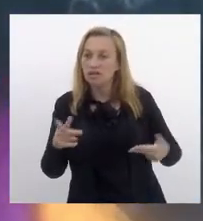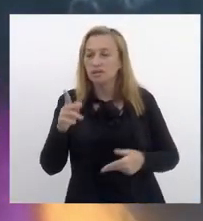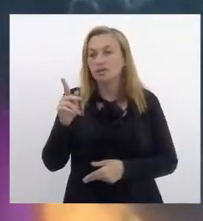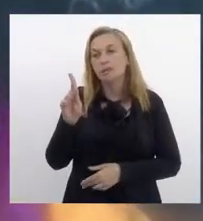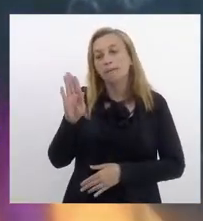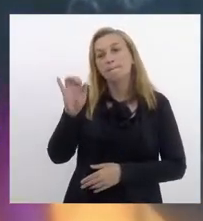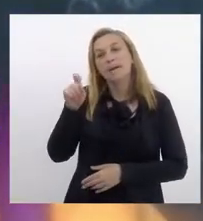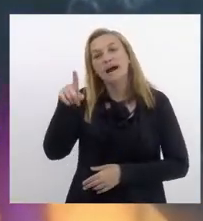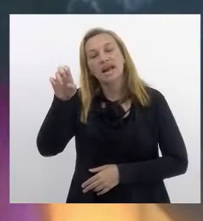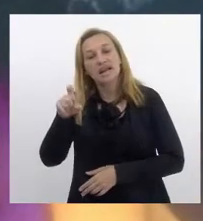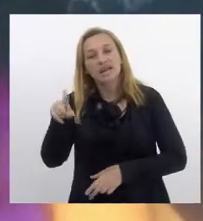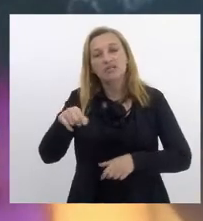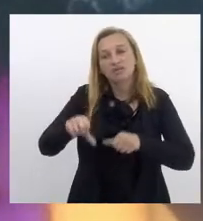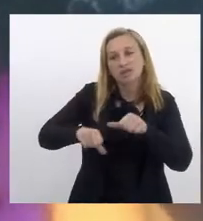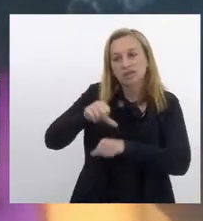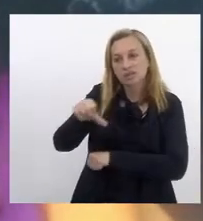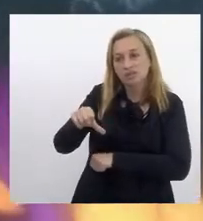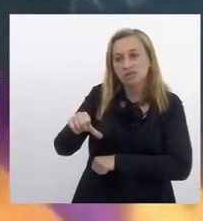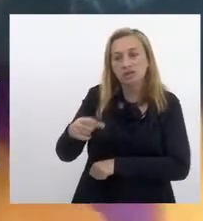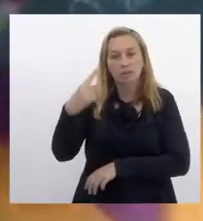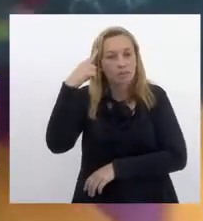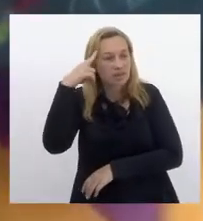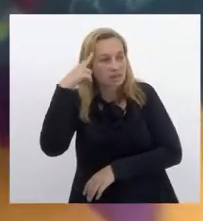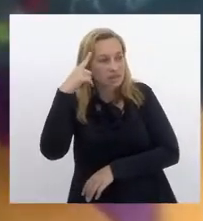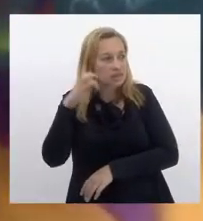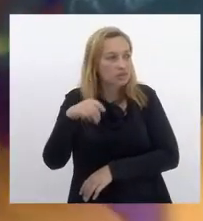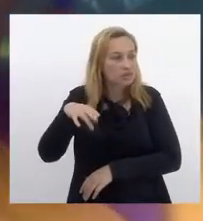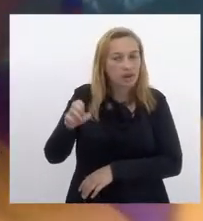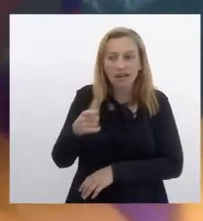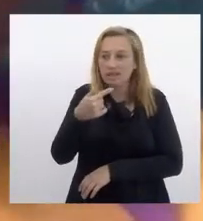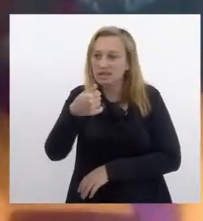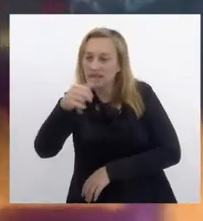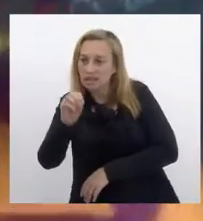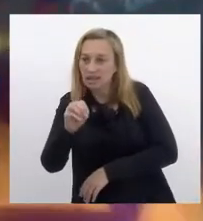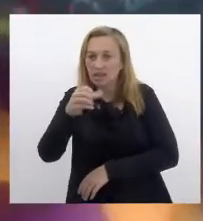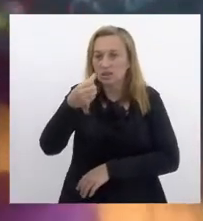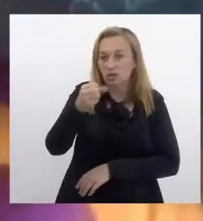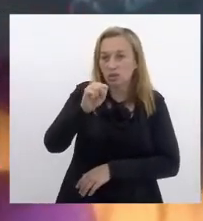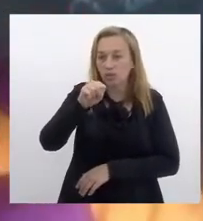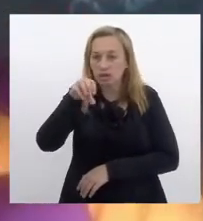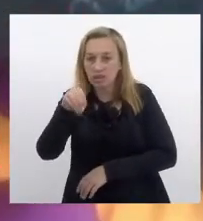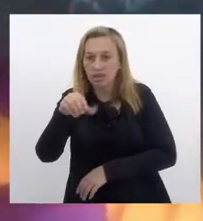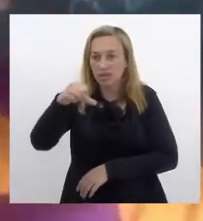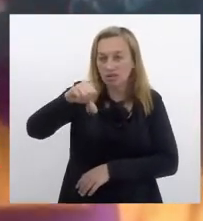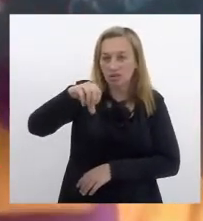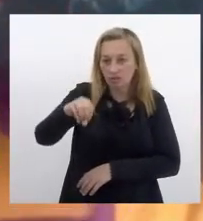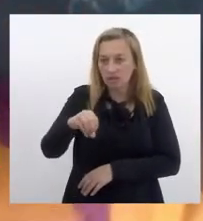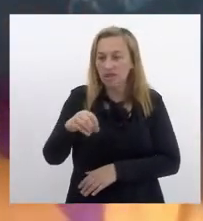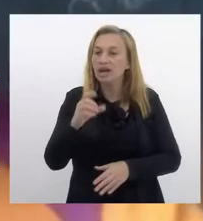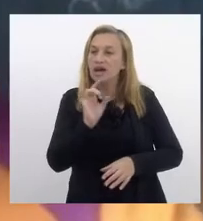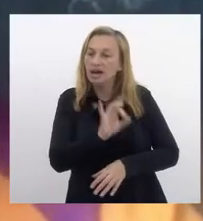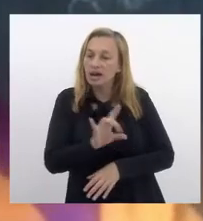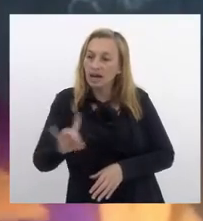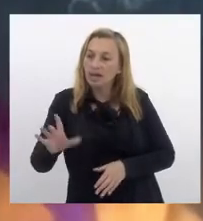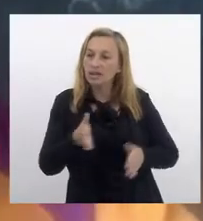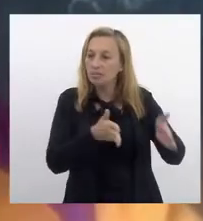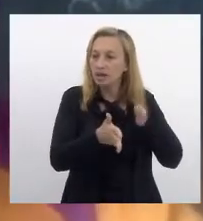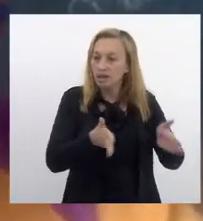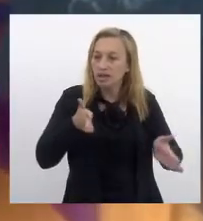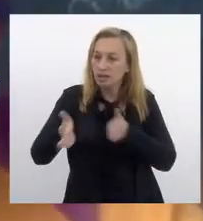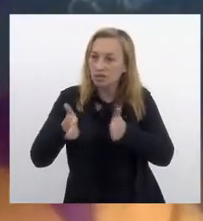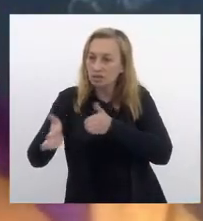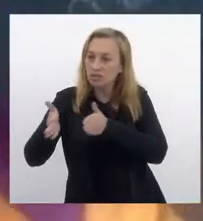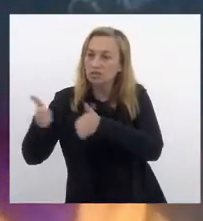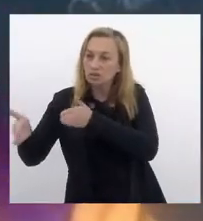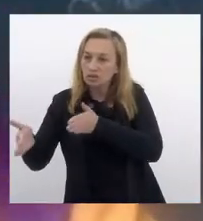se transformando. Pensar nos bailes de 70, 80 e 90 e o quanto que cada década trouxe em si